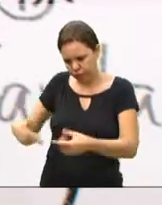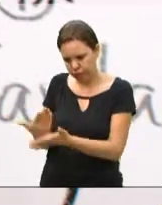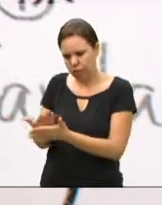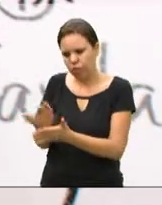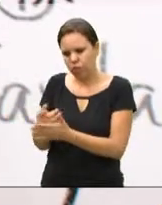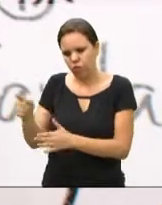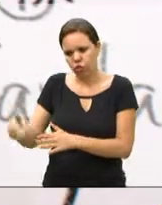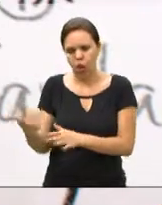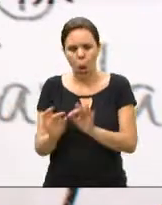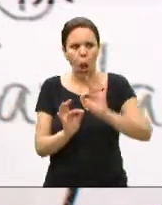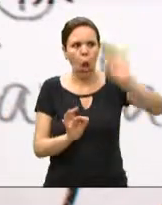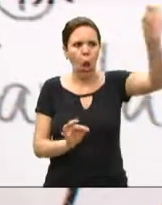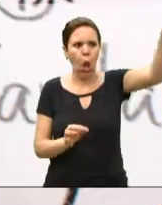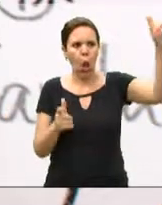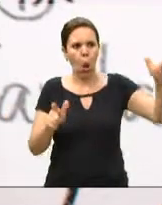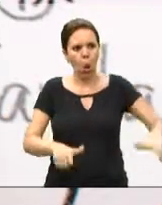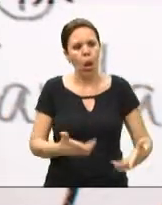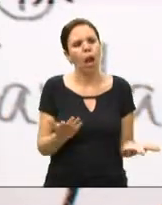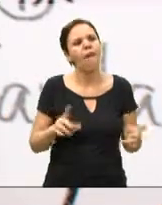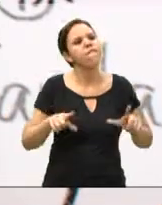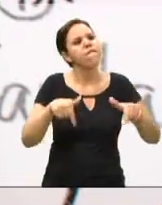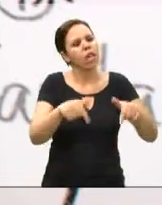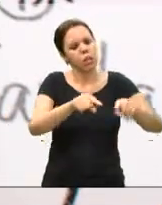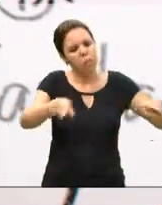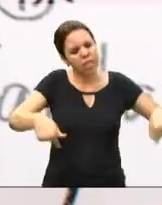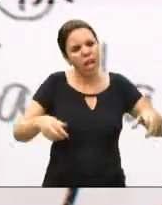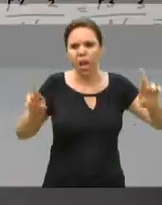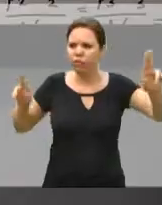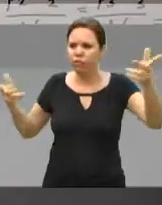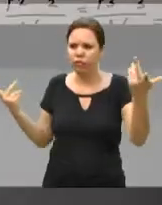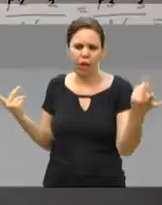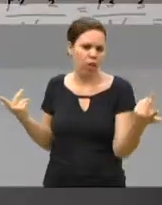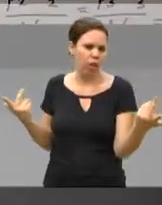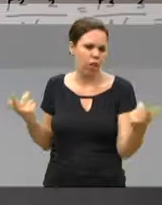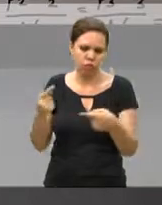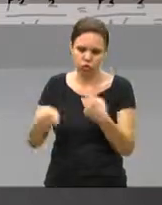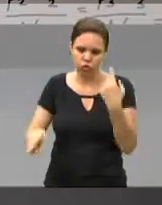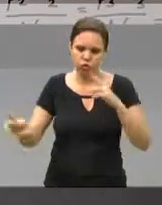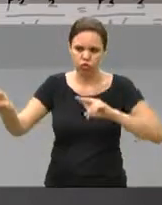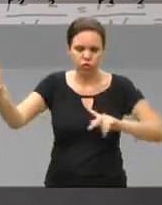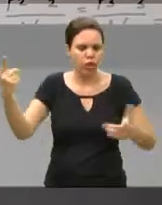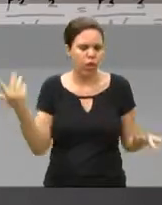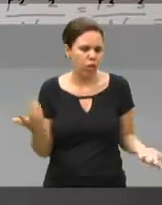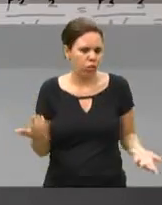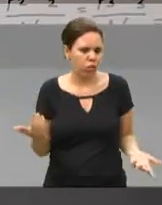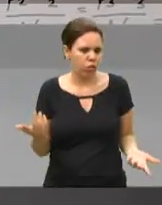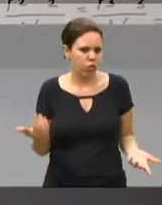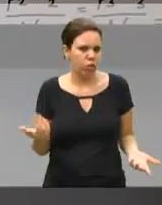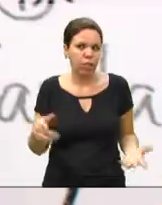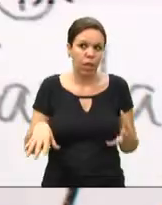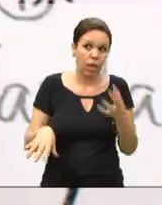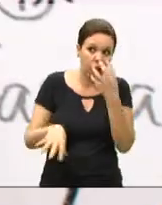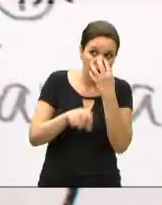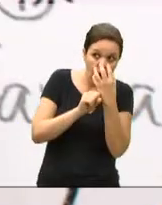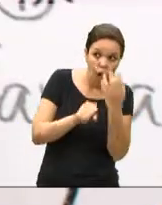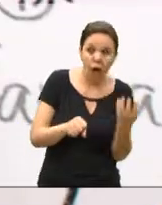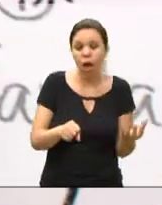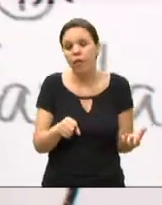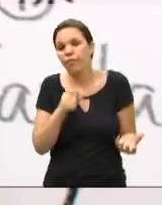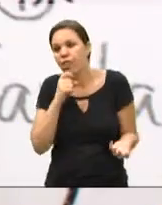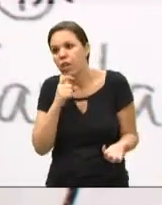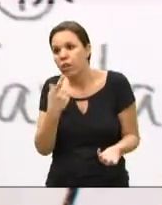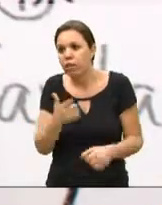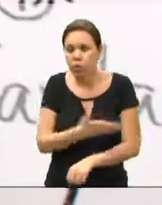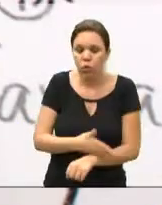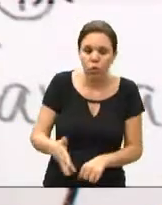né? Então, às vezes, lá ele vai enfrentar uma sala de aula que ele nunca encontrou. Um local que ele às vezes vai ter o ar-condicionado, não vai ter o ar-condicionado que ele